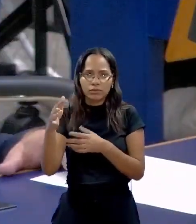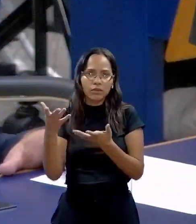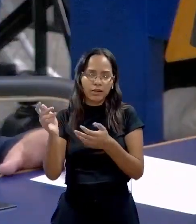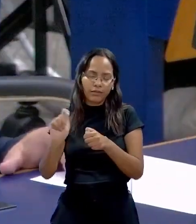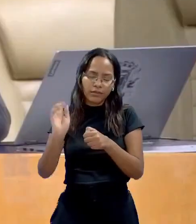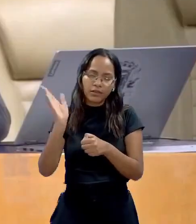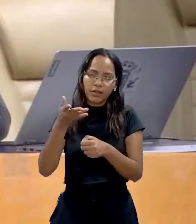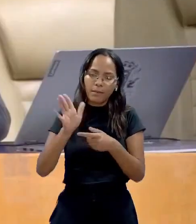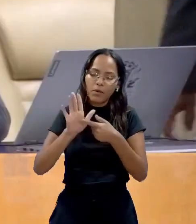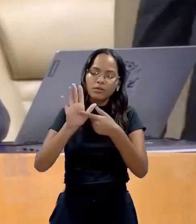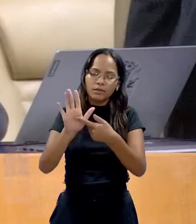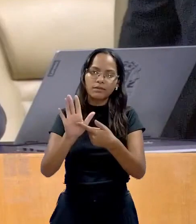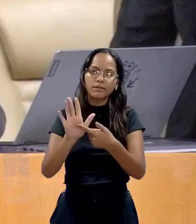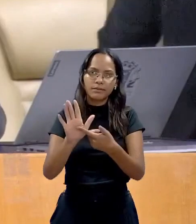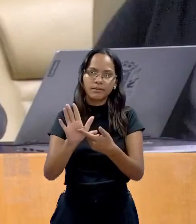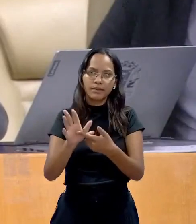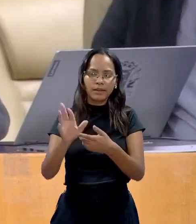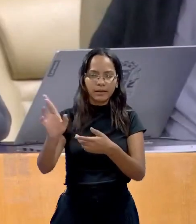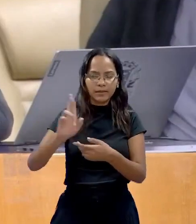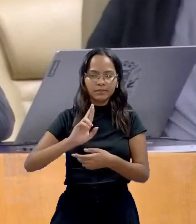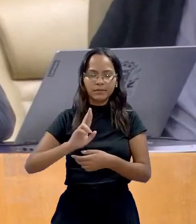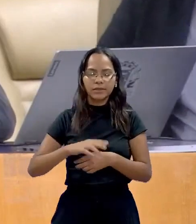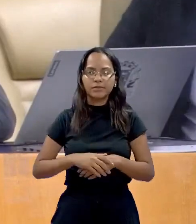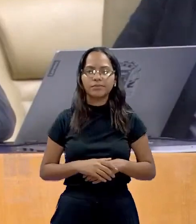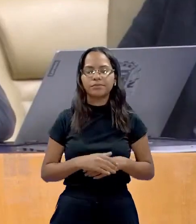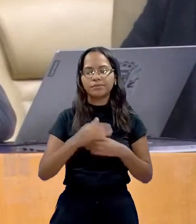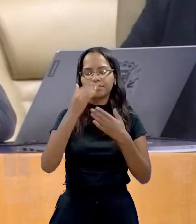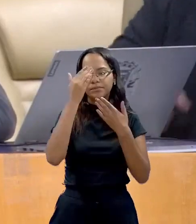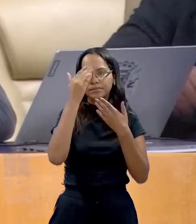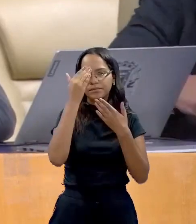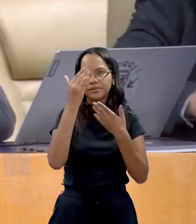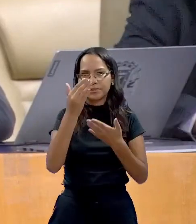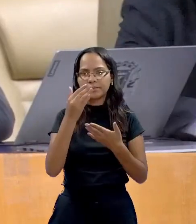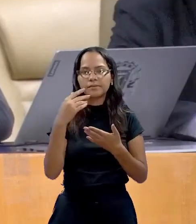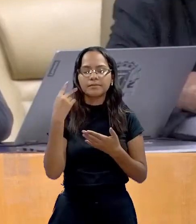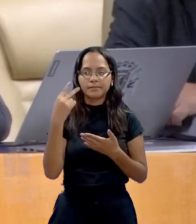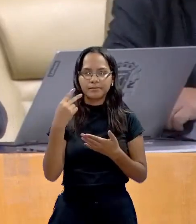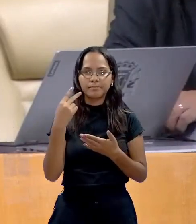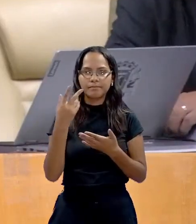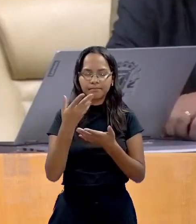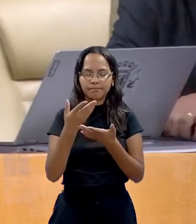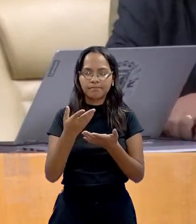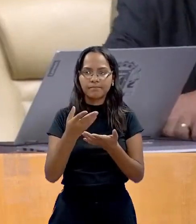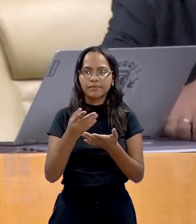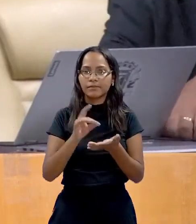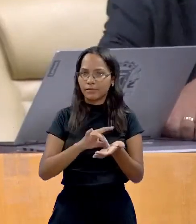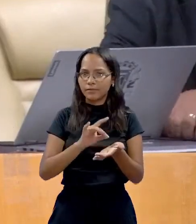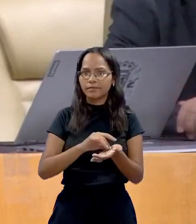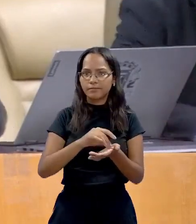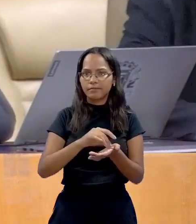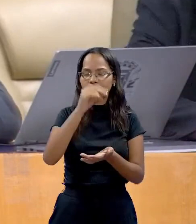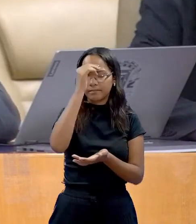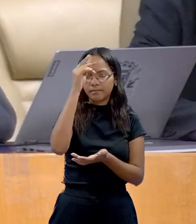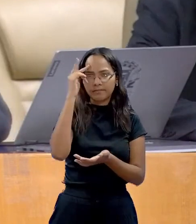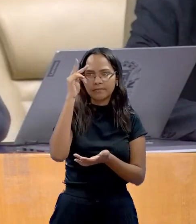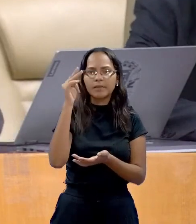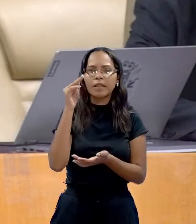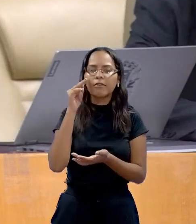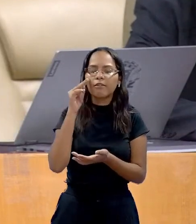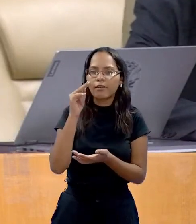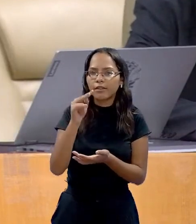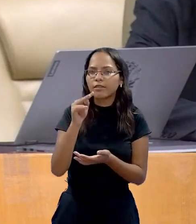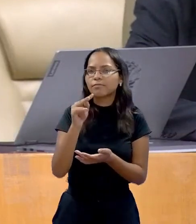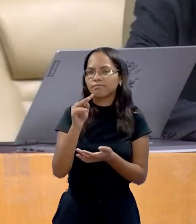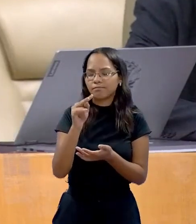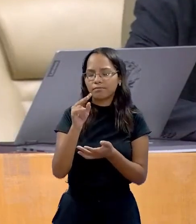obrigado, presidente. Muito obrigado, vereador. De fato, o prefeito Rogério Cruz tem um olhar sensível em relação à Feira